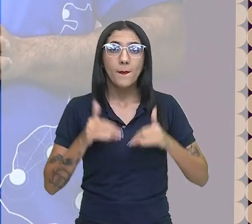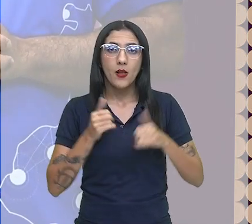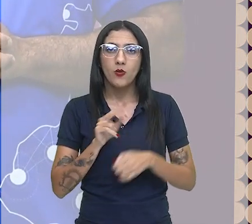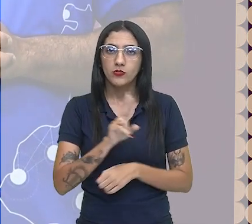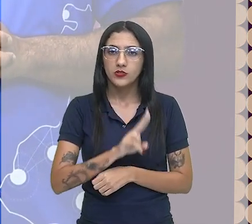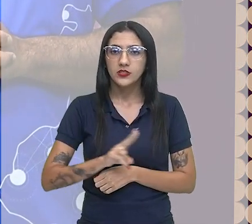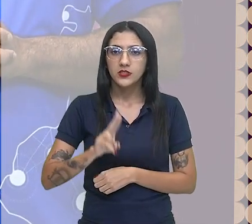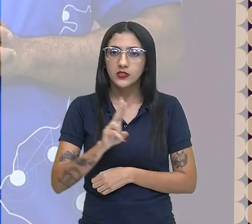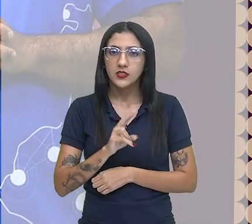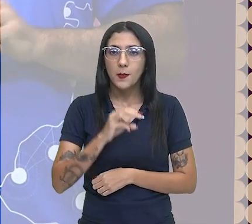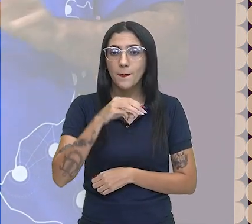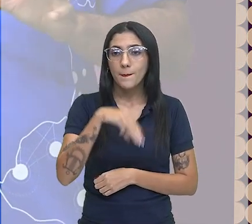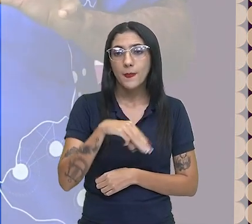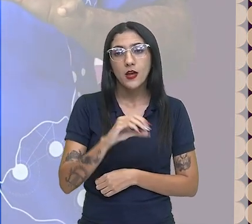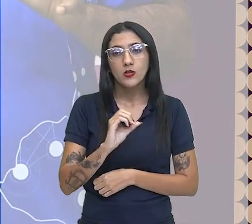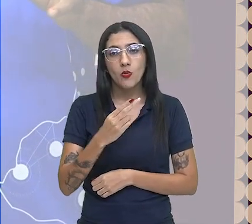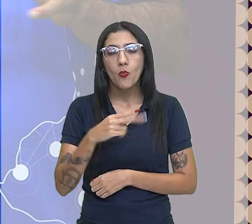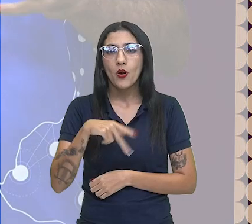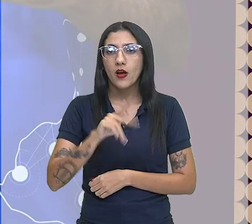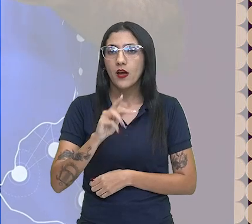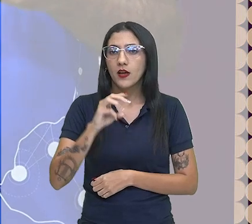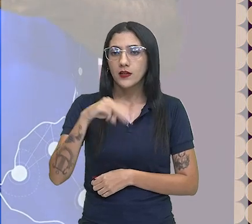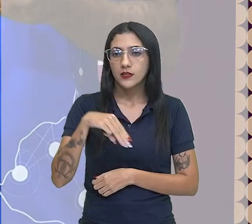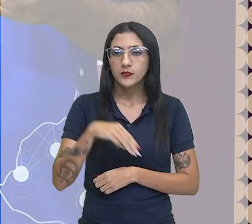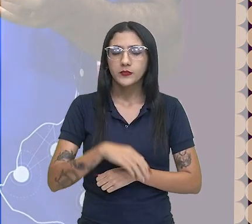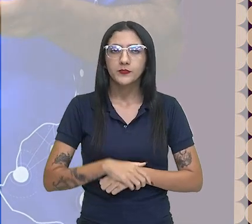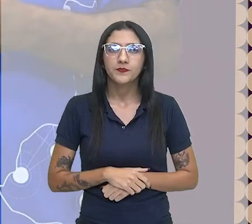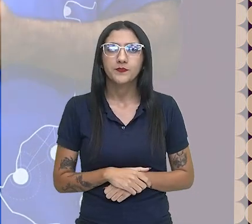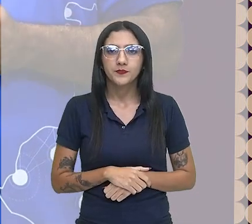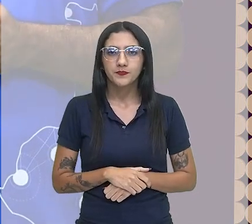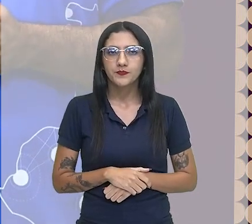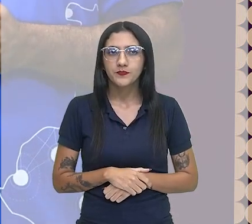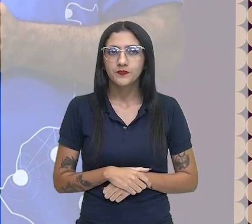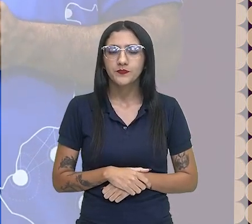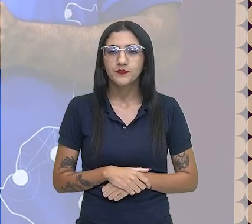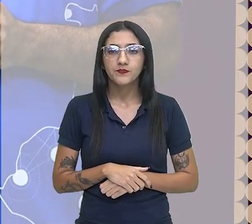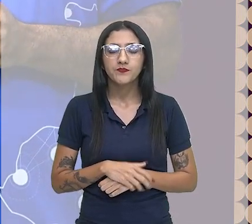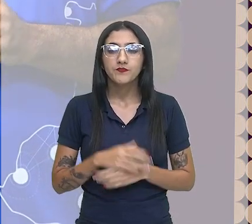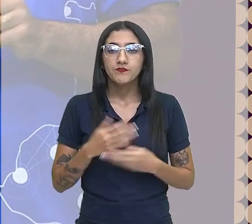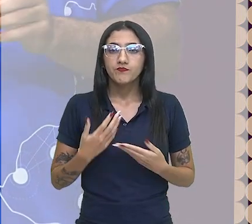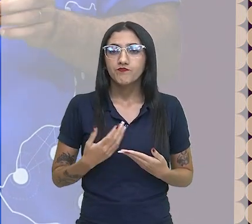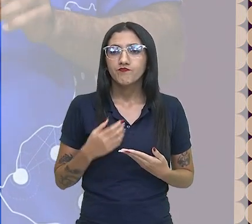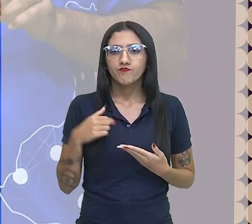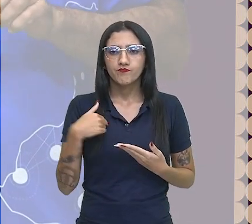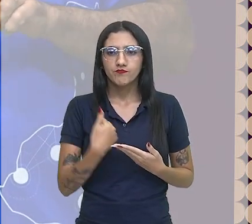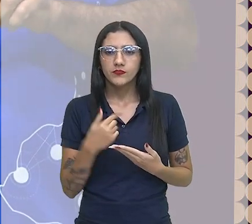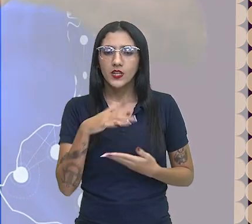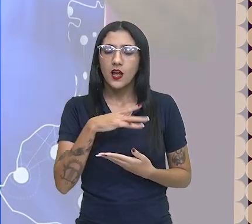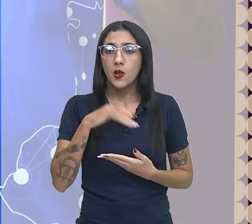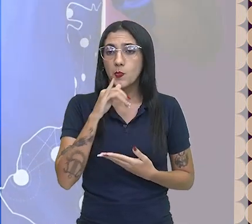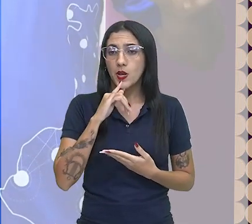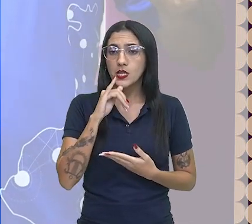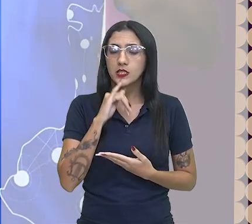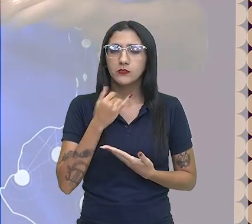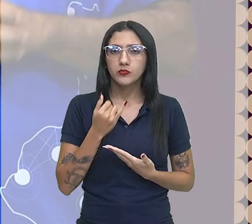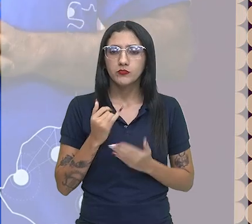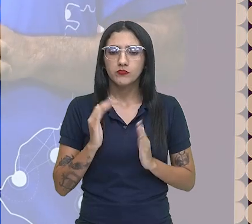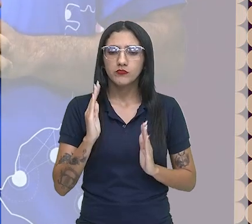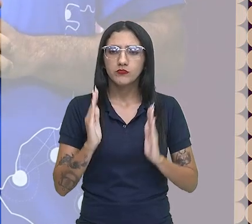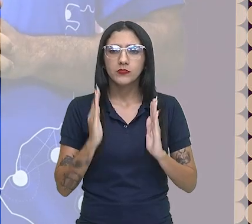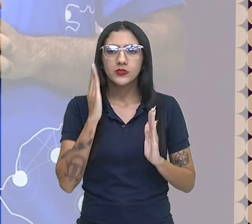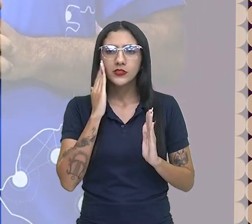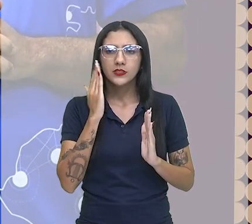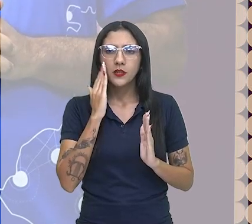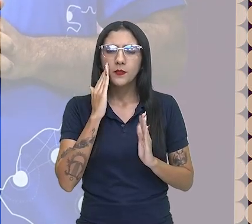o metro, tá? Falando do nosso universo, por exemplo, quando a gente vai medir a distância entre